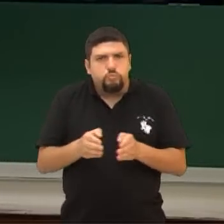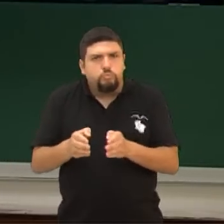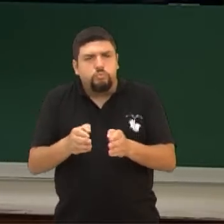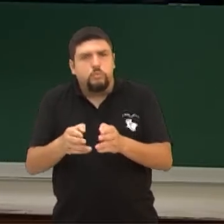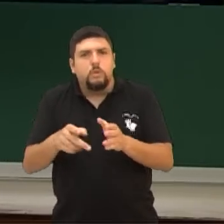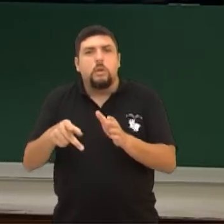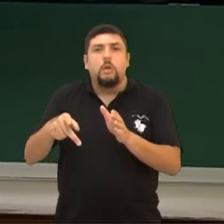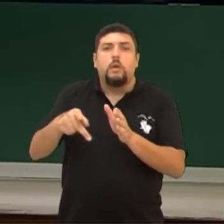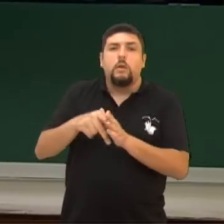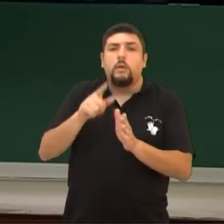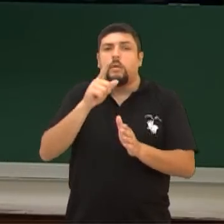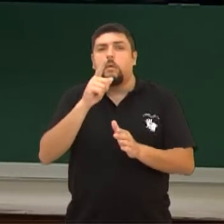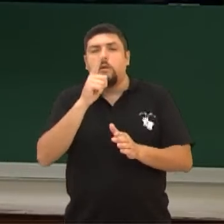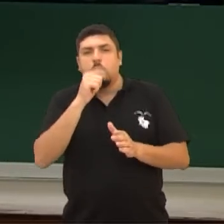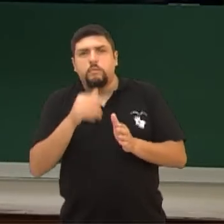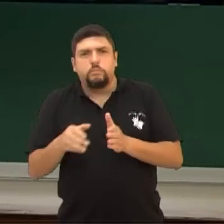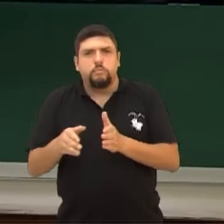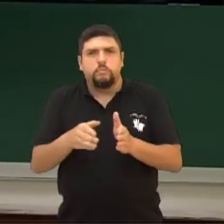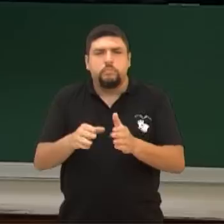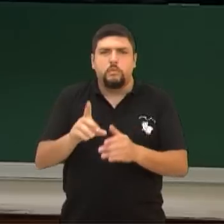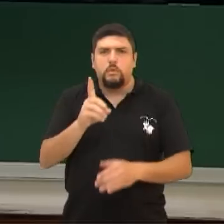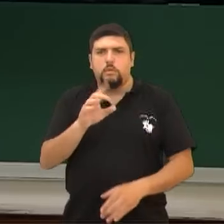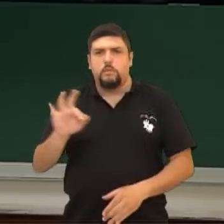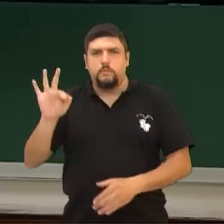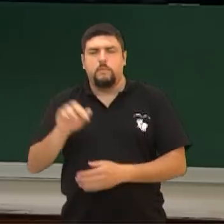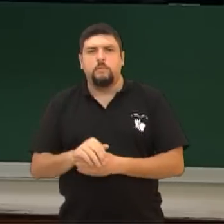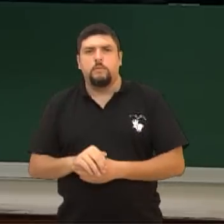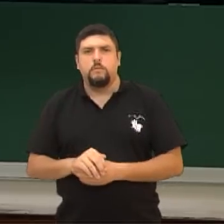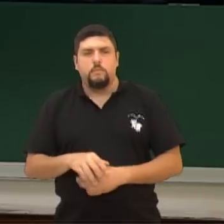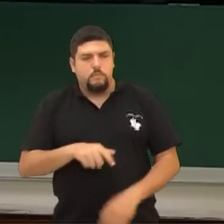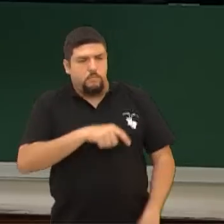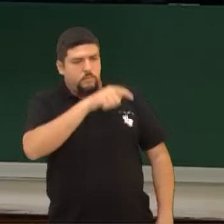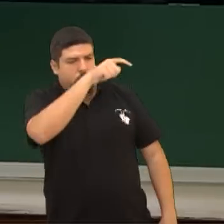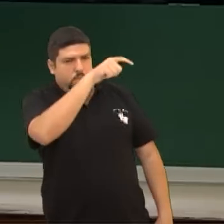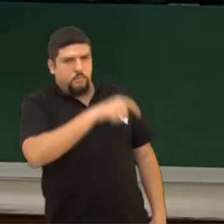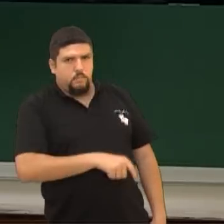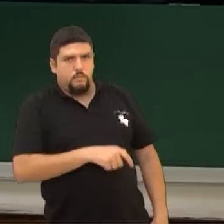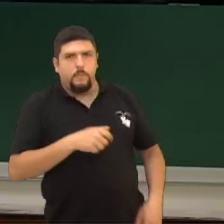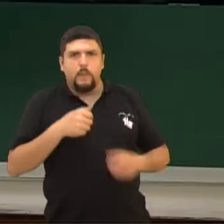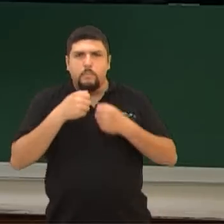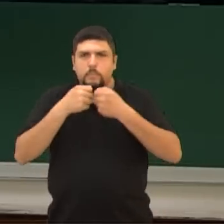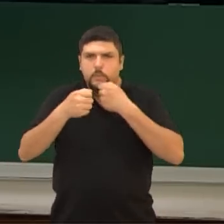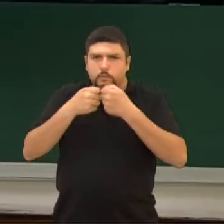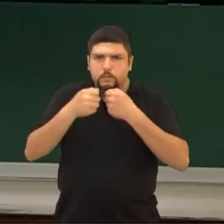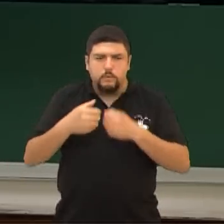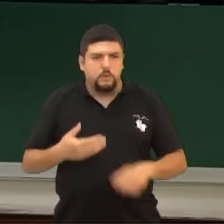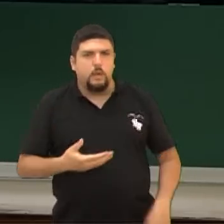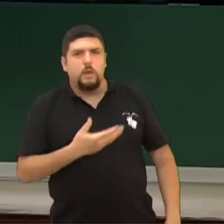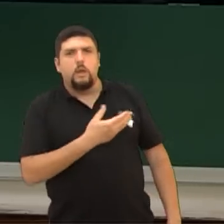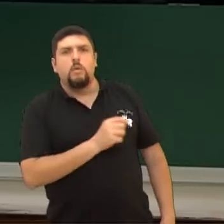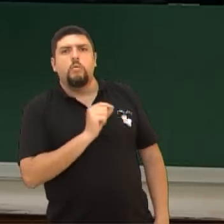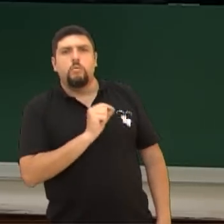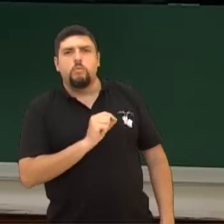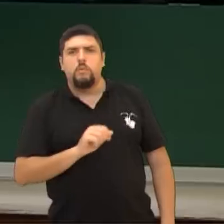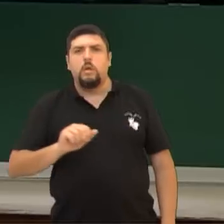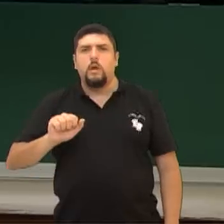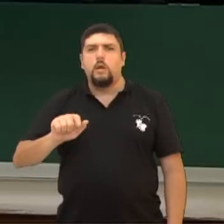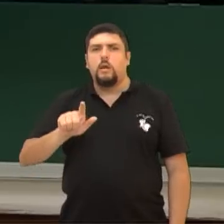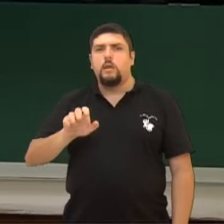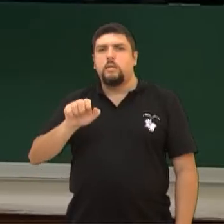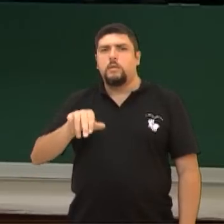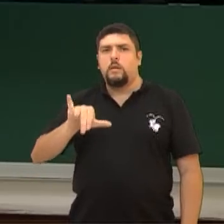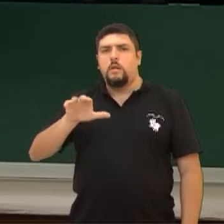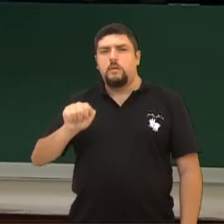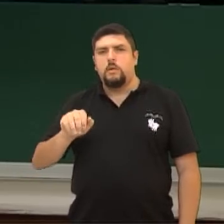também que a nossa entrevistadora é Mariana Tocarnia e ela é repórter da Agência Brasil. E